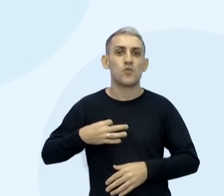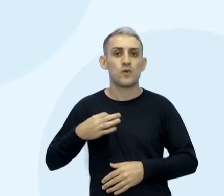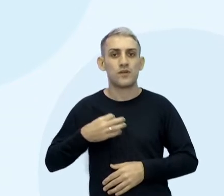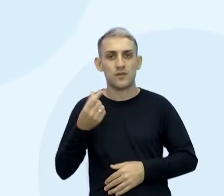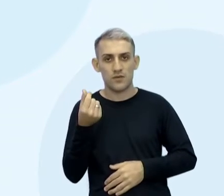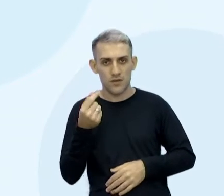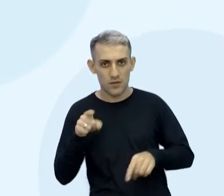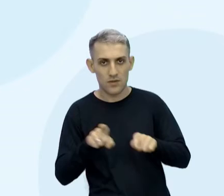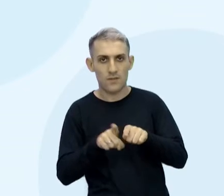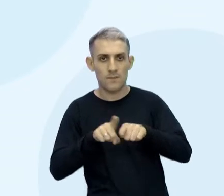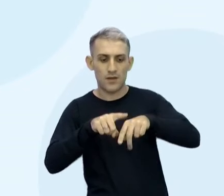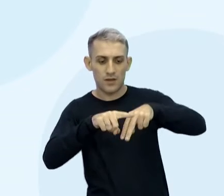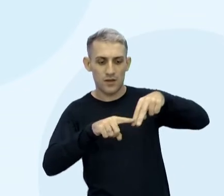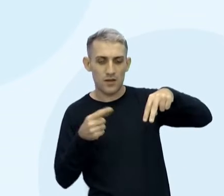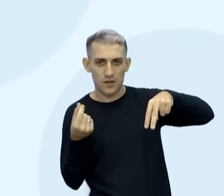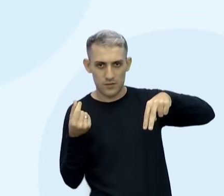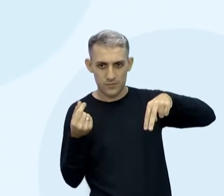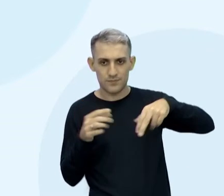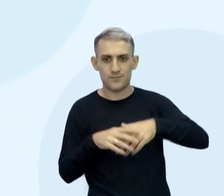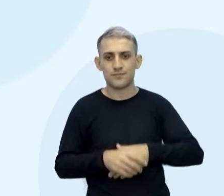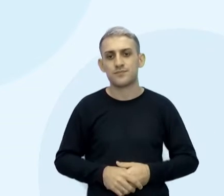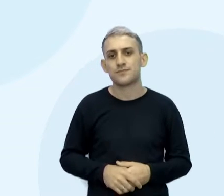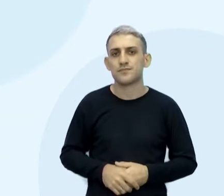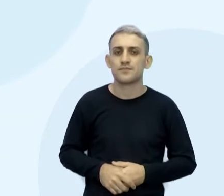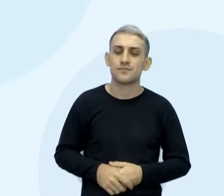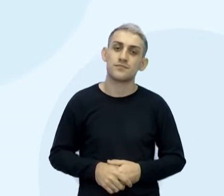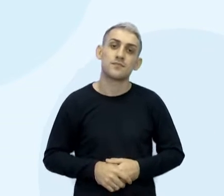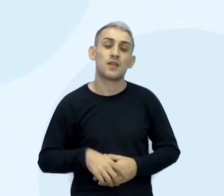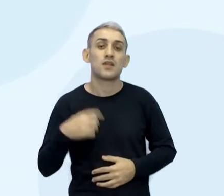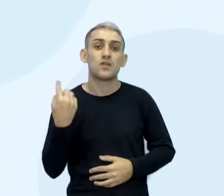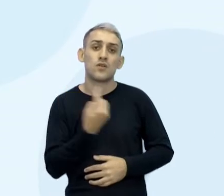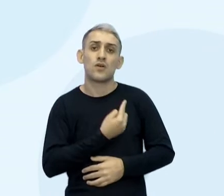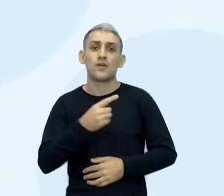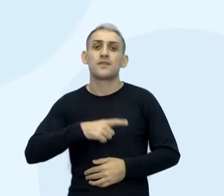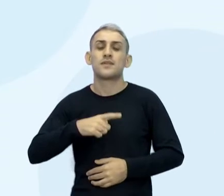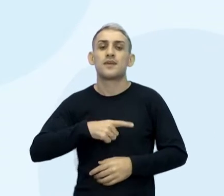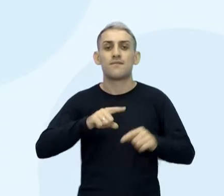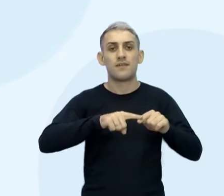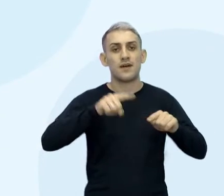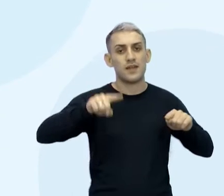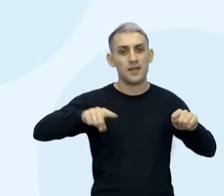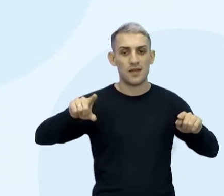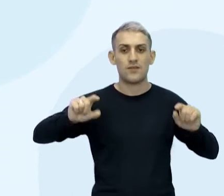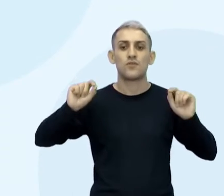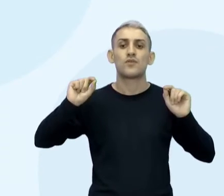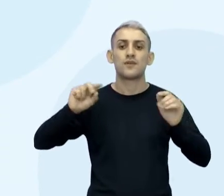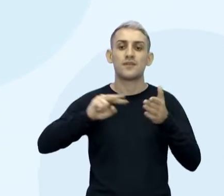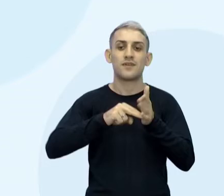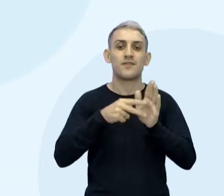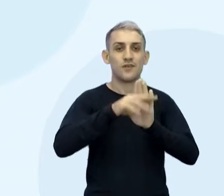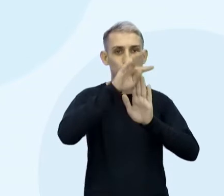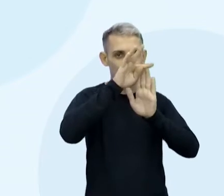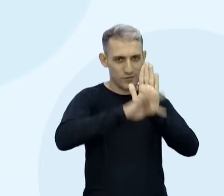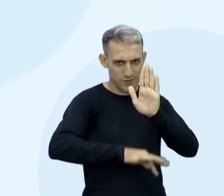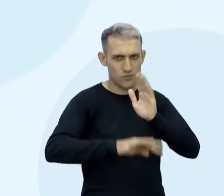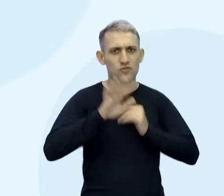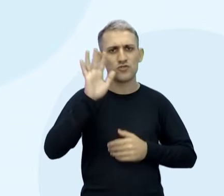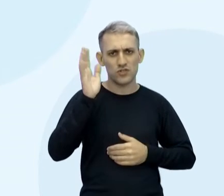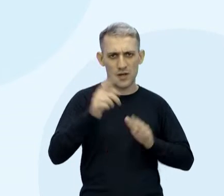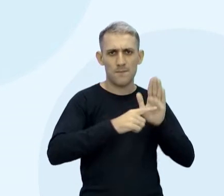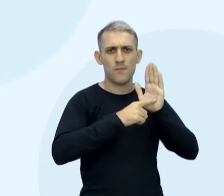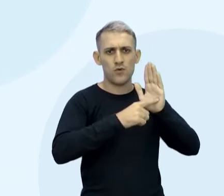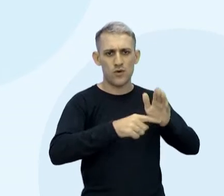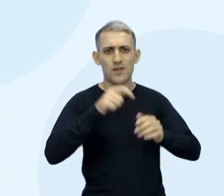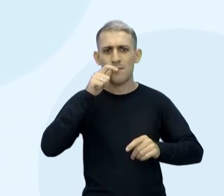preço da bermuda. Tá bom? E aí, nós temos aí variáveis. E aí o texto já apresenta pra gente a